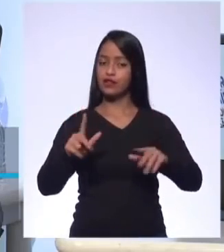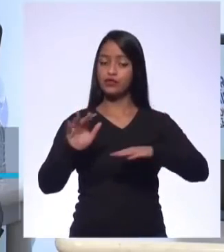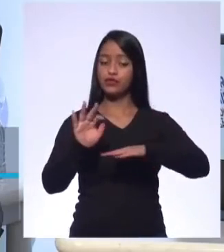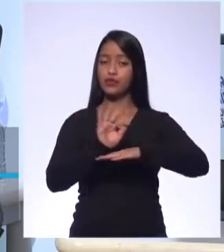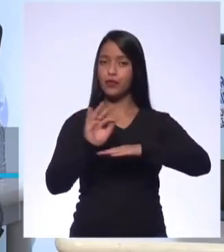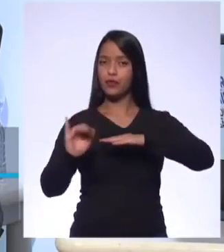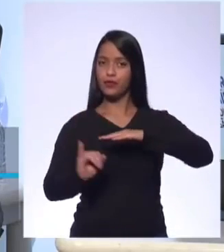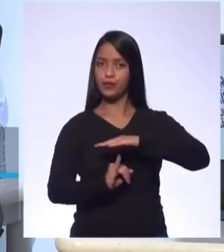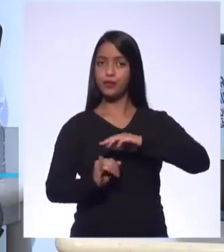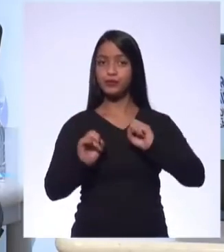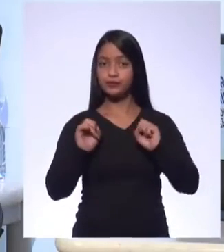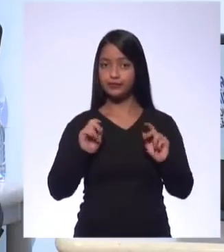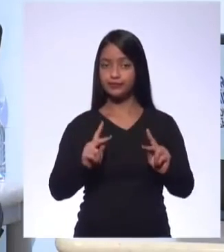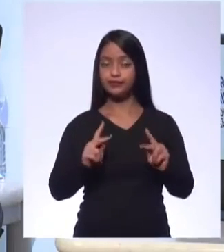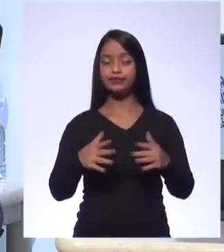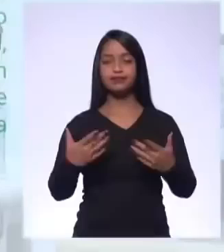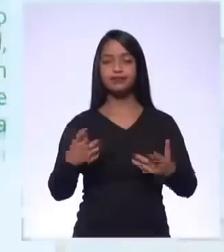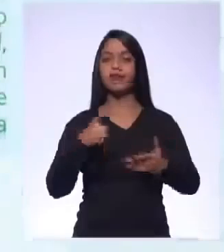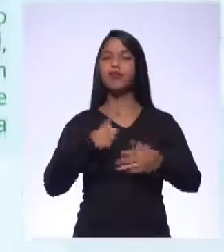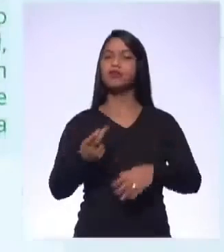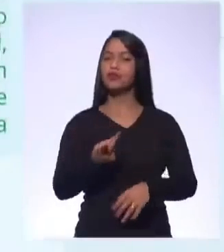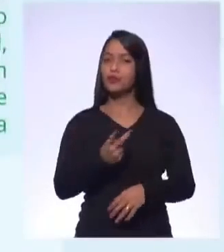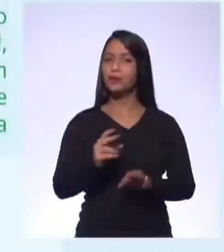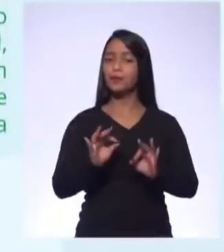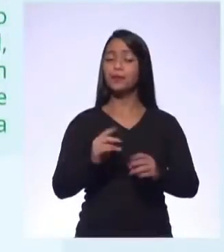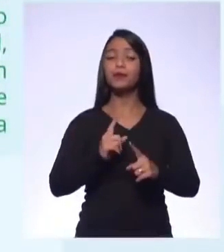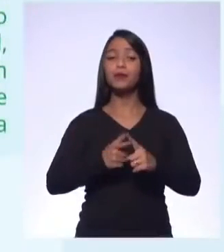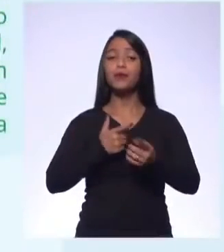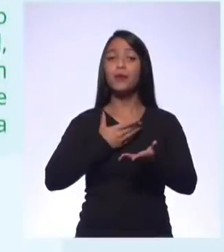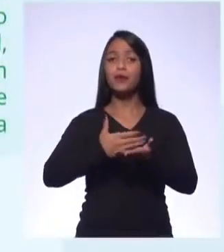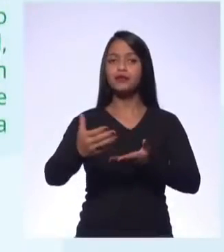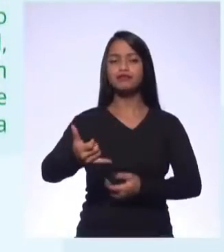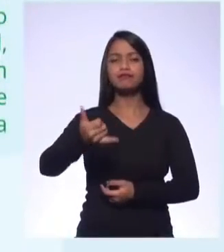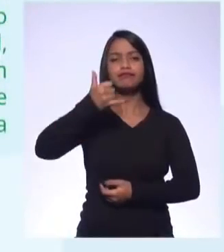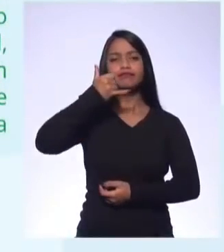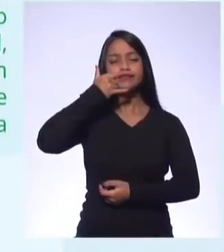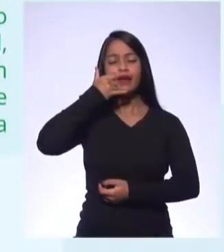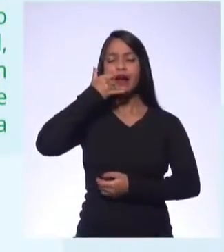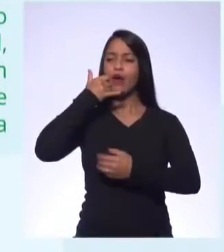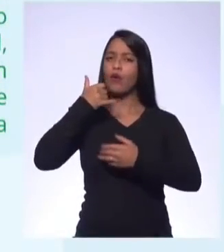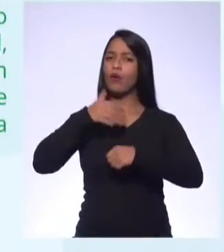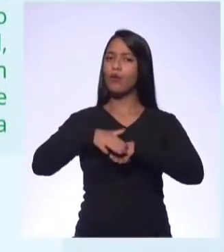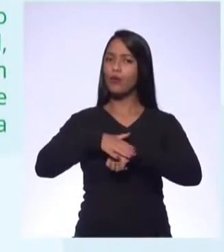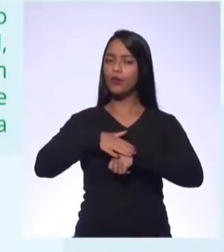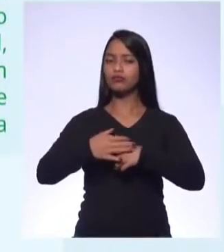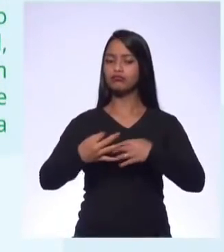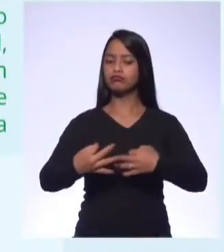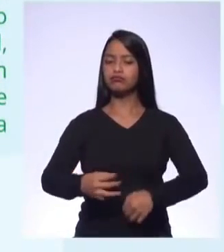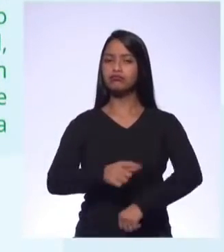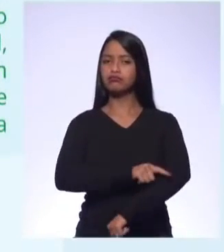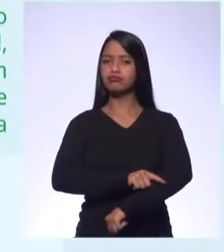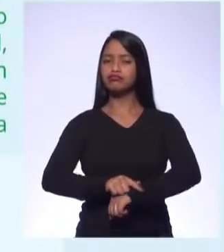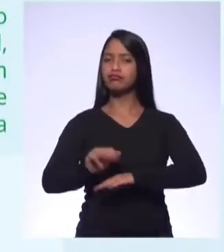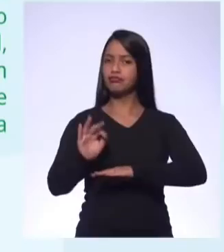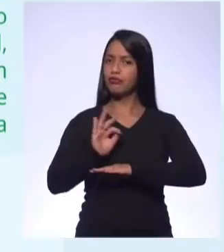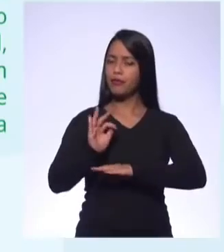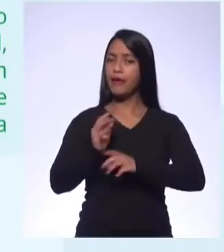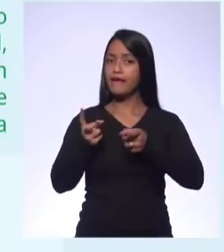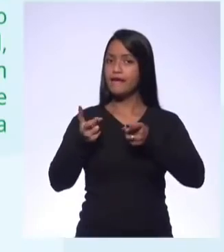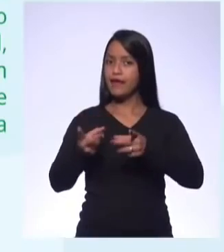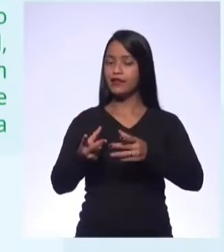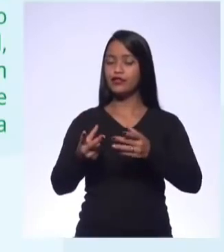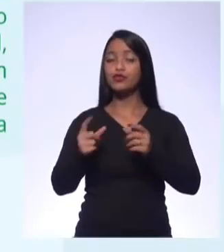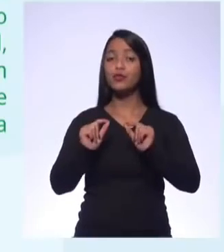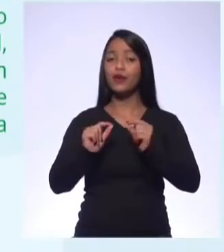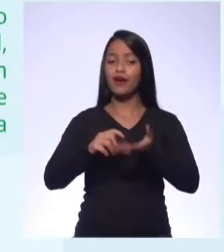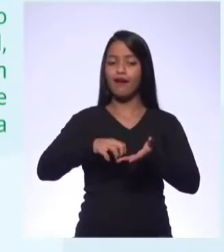realmente, né? Porque inicialmente lá tenta manter um diálogo formal, ela está atendendo o telefone, vai vender um seguro para o carro. Quando ela identifica